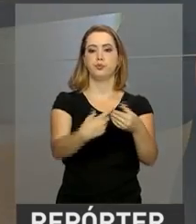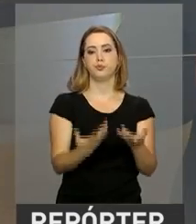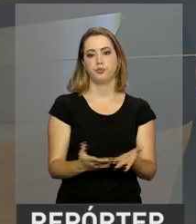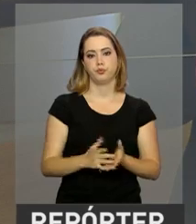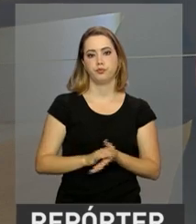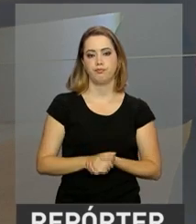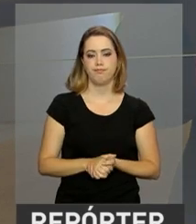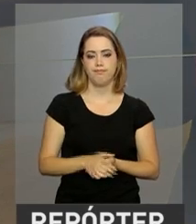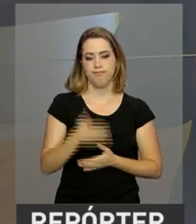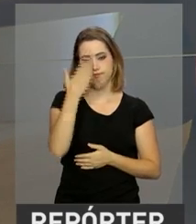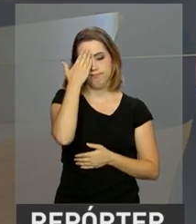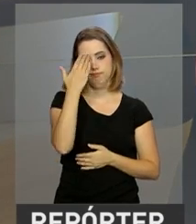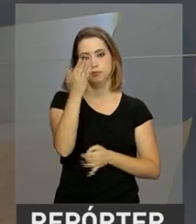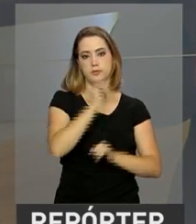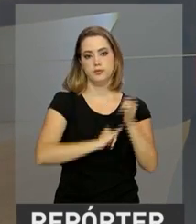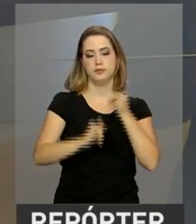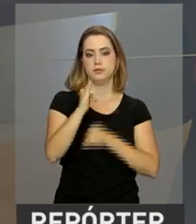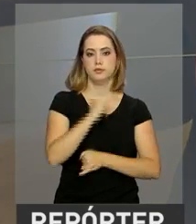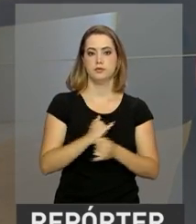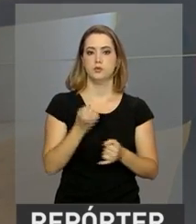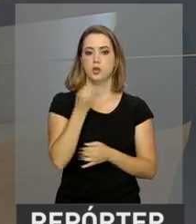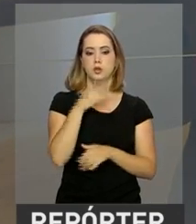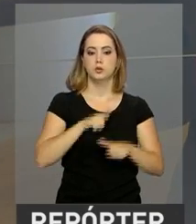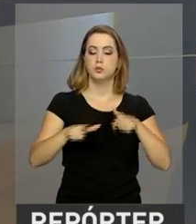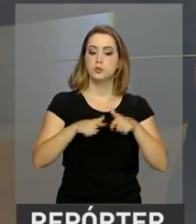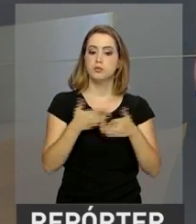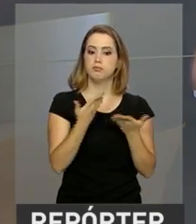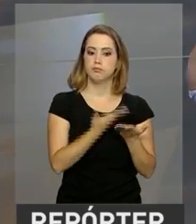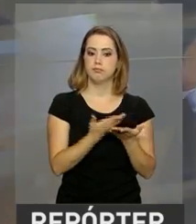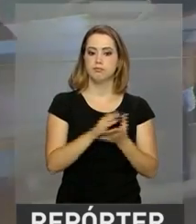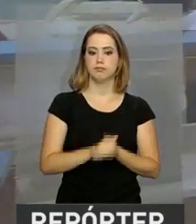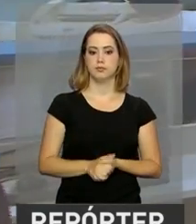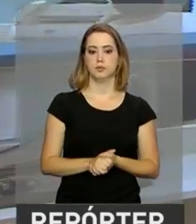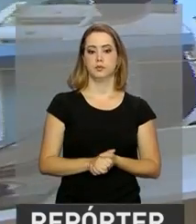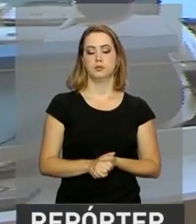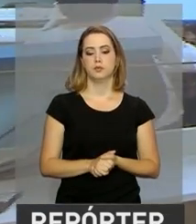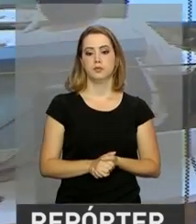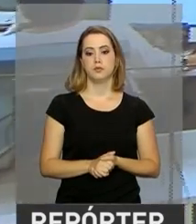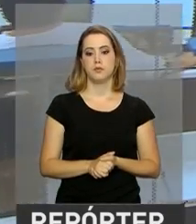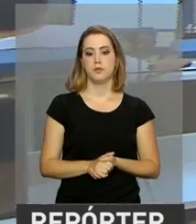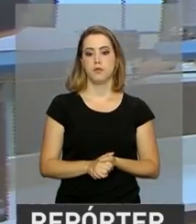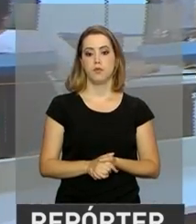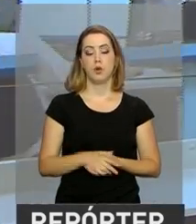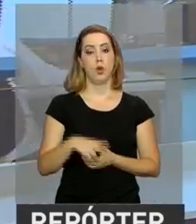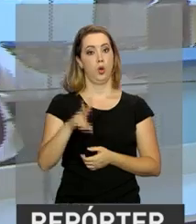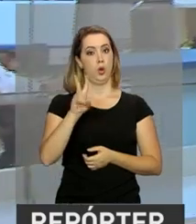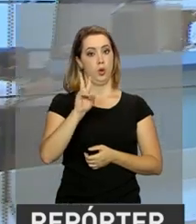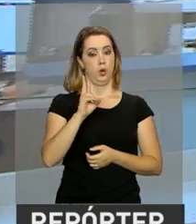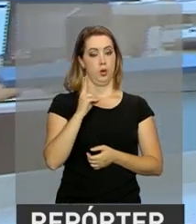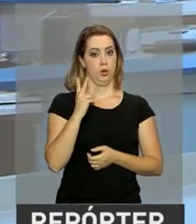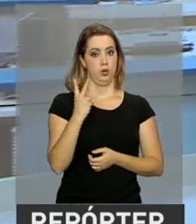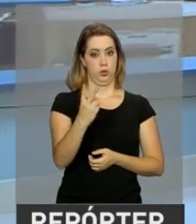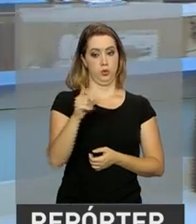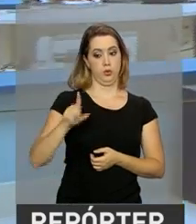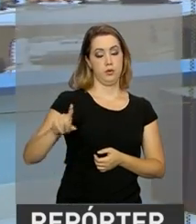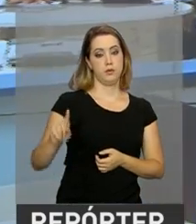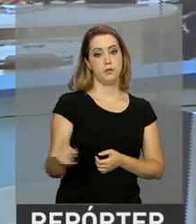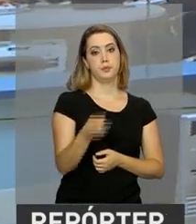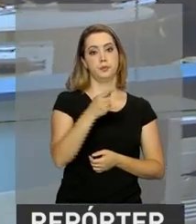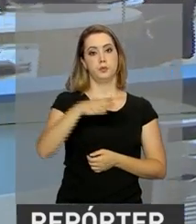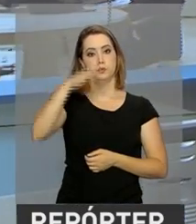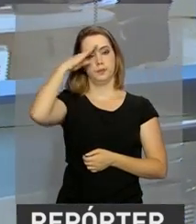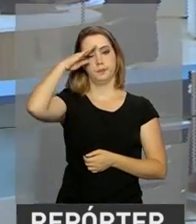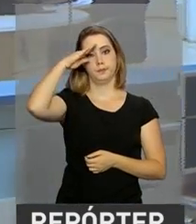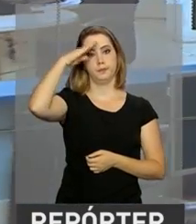luí Obrigado Nei Pereira pelas informações bom trabalho para você e 2000 militares do corpo de fuzileiros navais concluíram